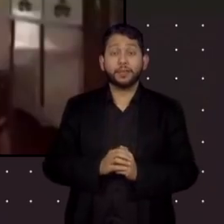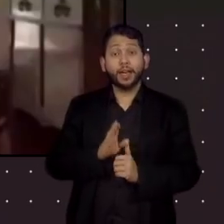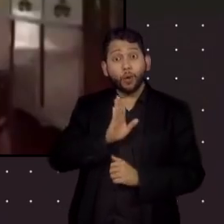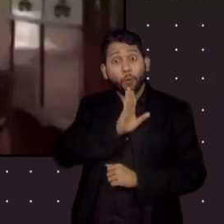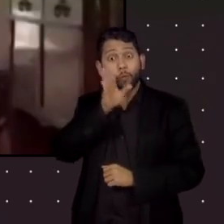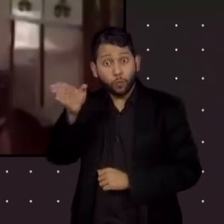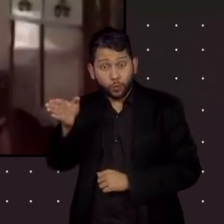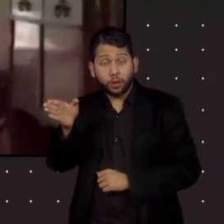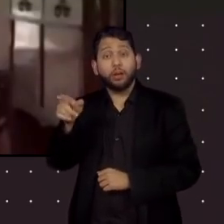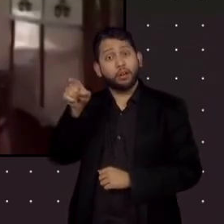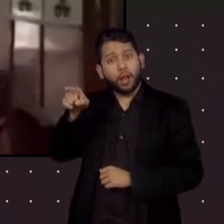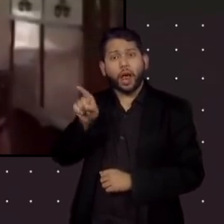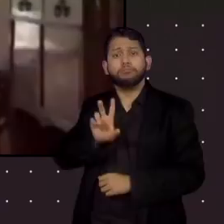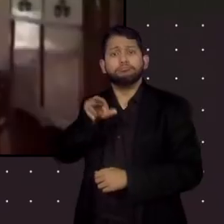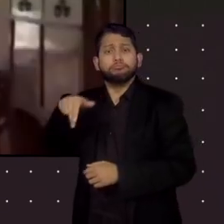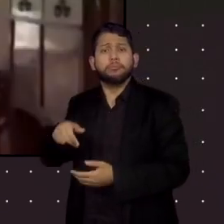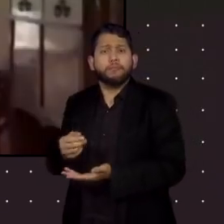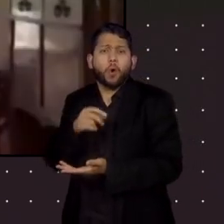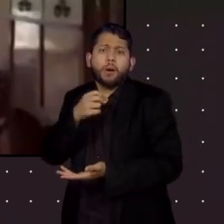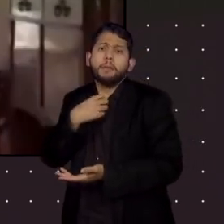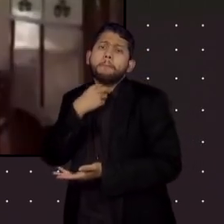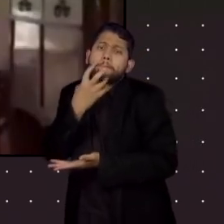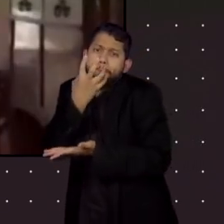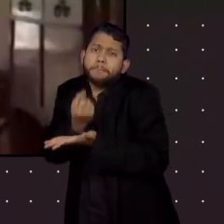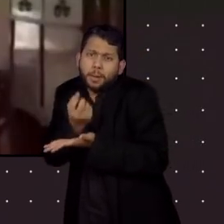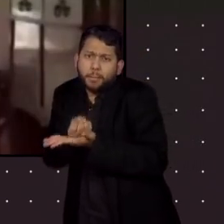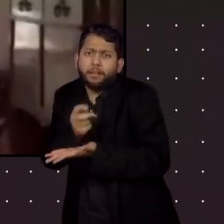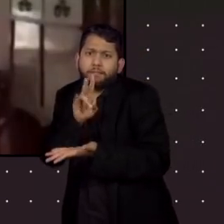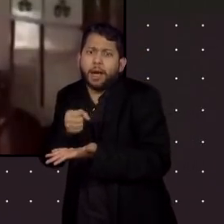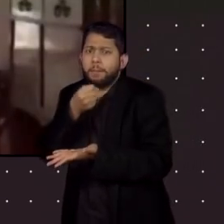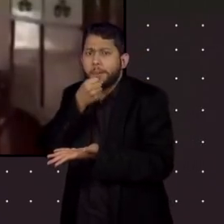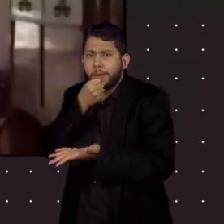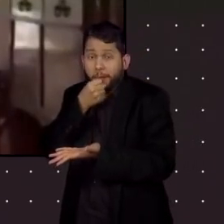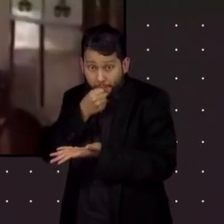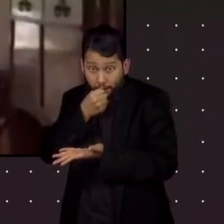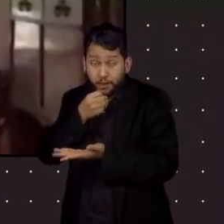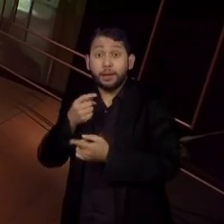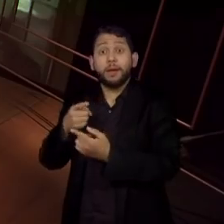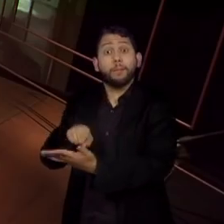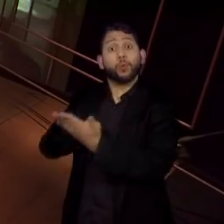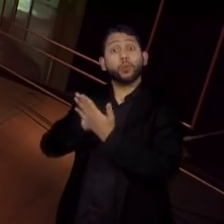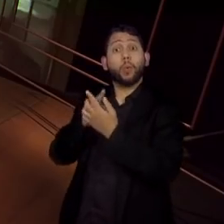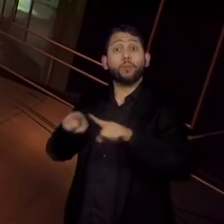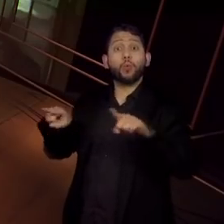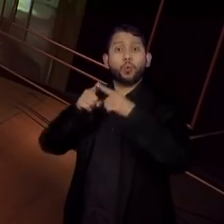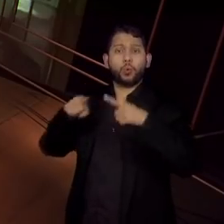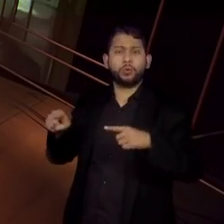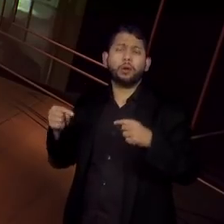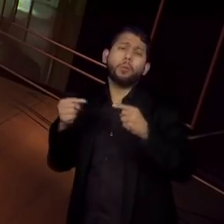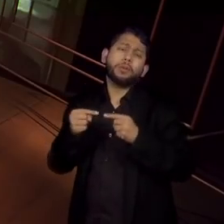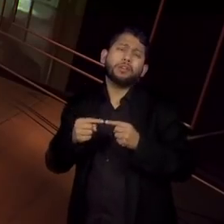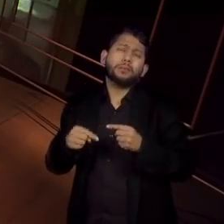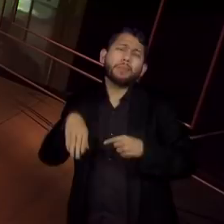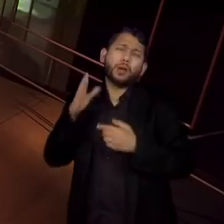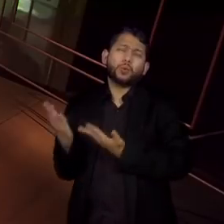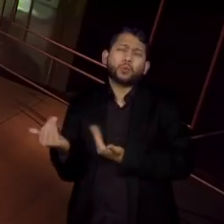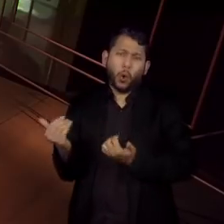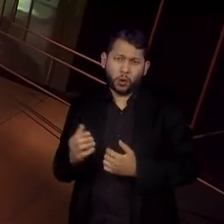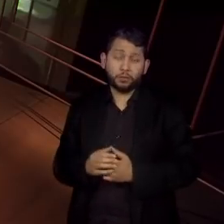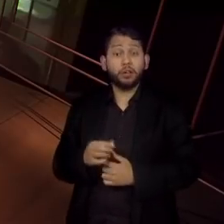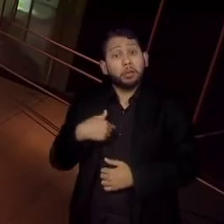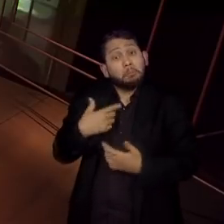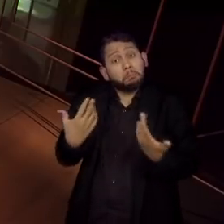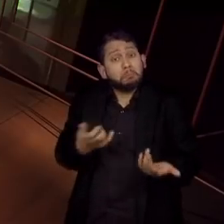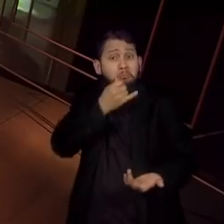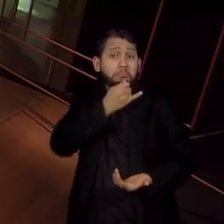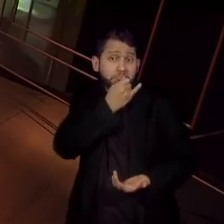gravadora, que tinha uma música para mostrar, uma música que eles queriam que eu gravasse, uma coisa já para mais garotada, para jovem e tal. Eu fui assistir, fui